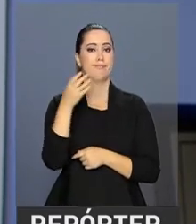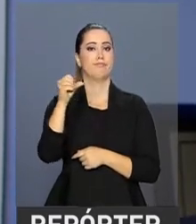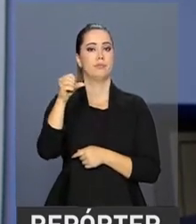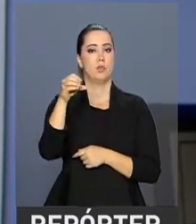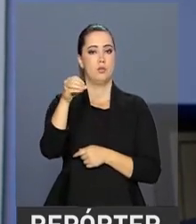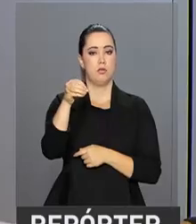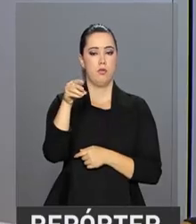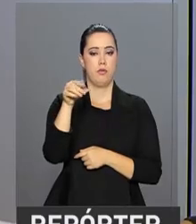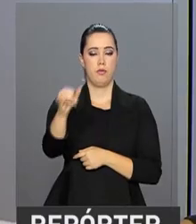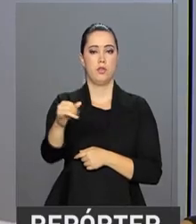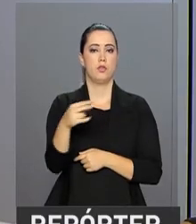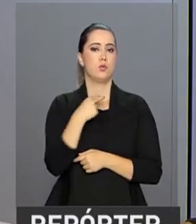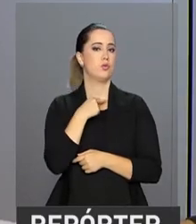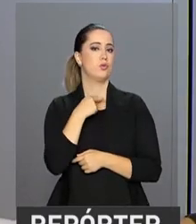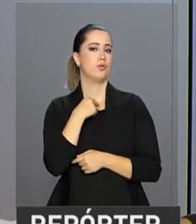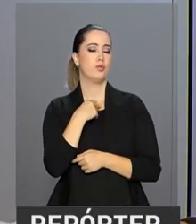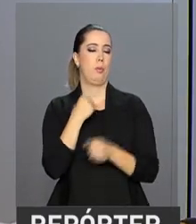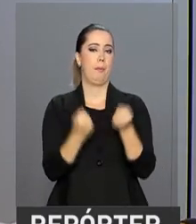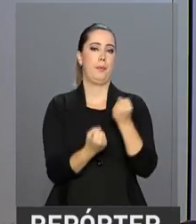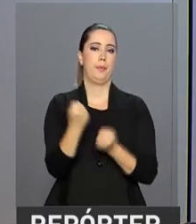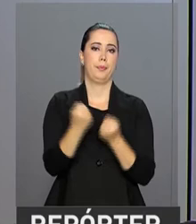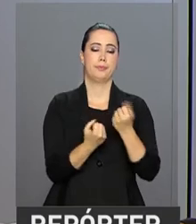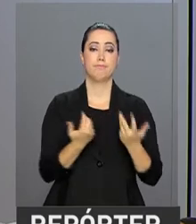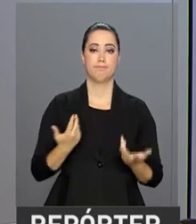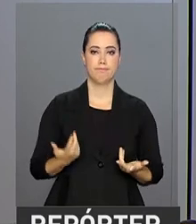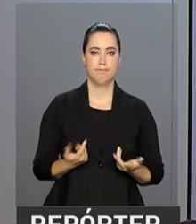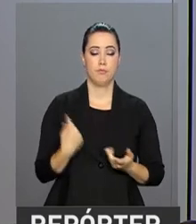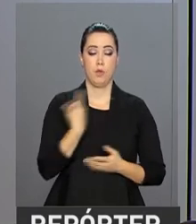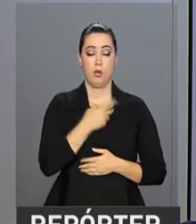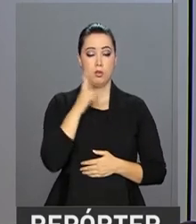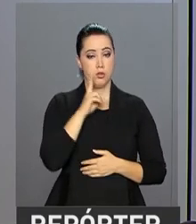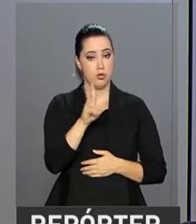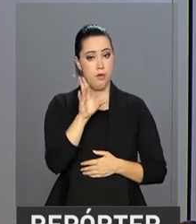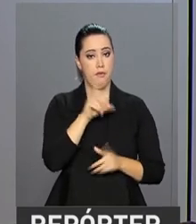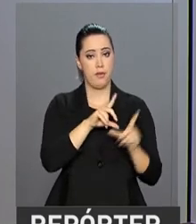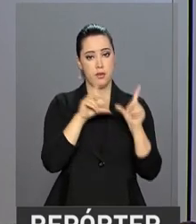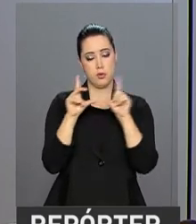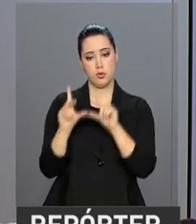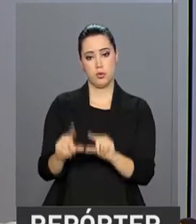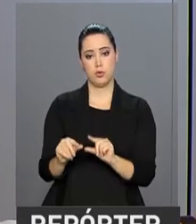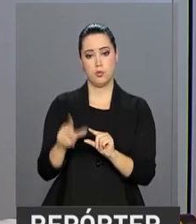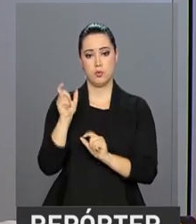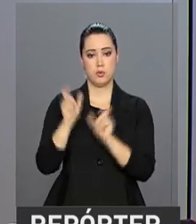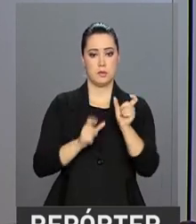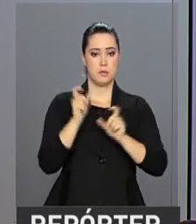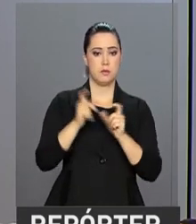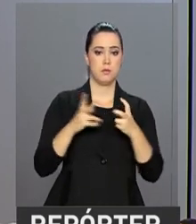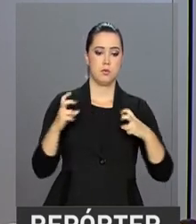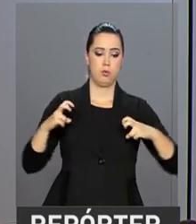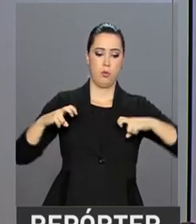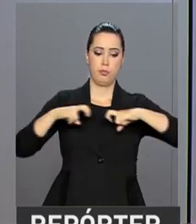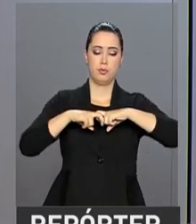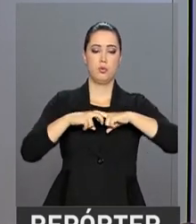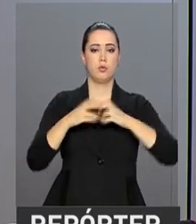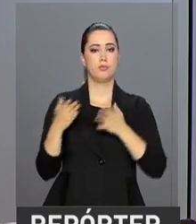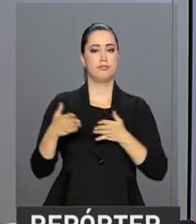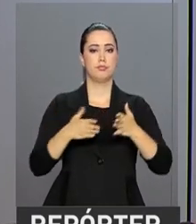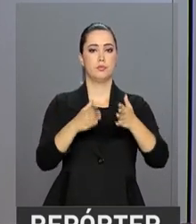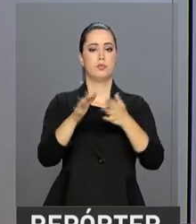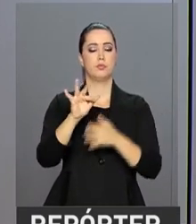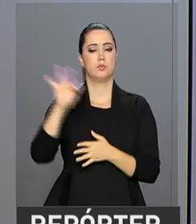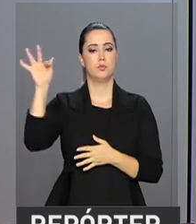dias nós já vemos resultados em cima da redução da acidentalidade de acidentes nas rodovias federais